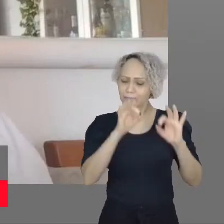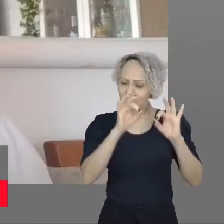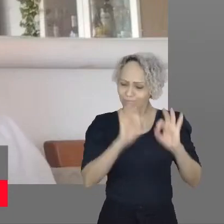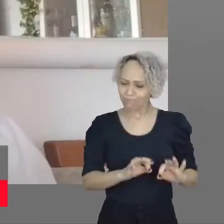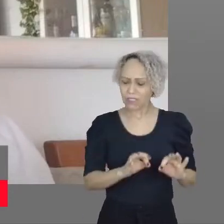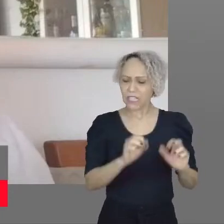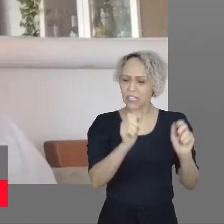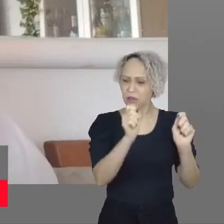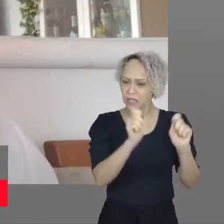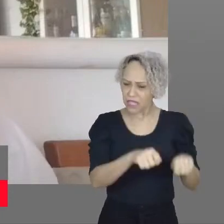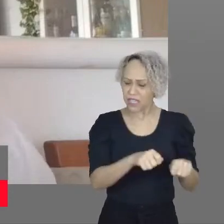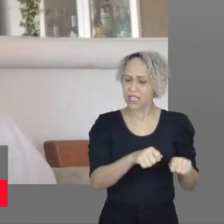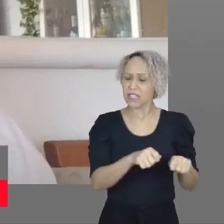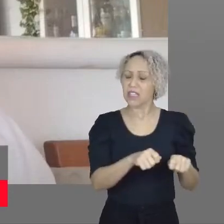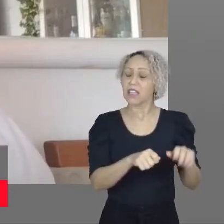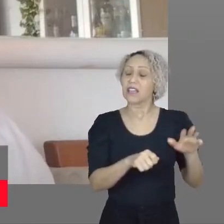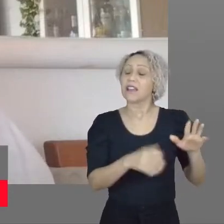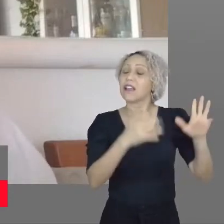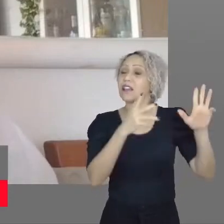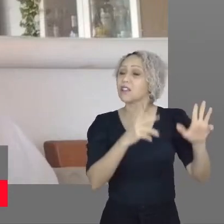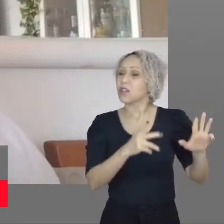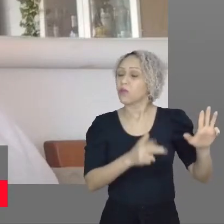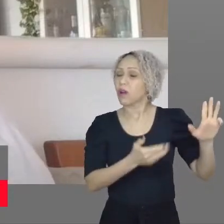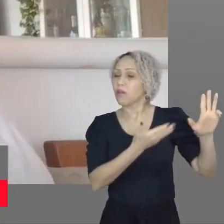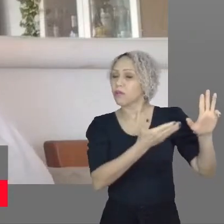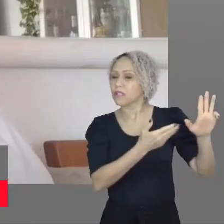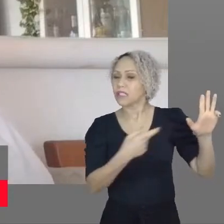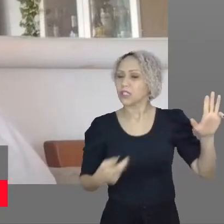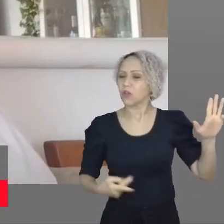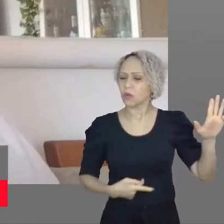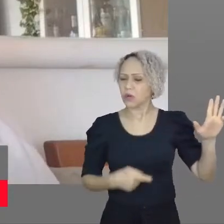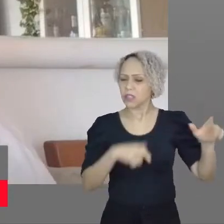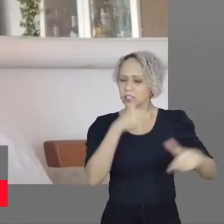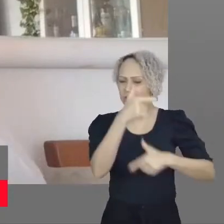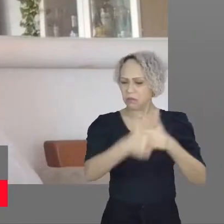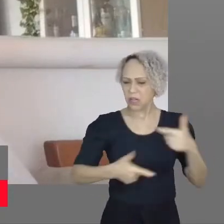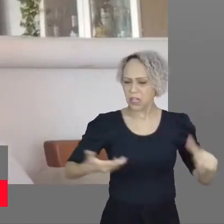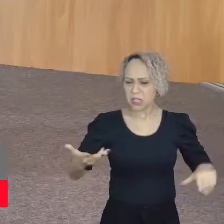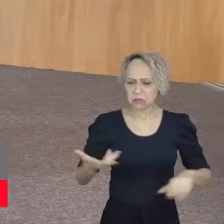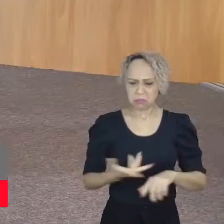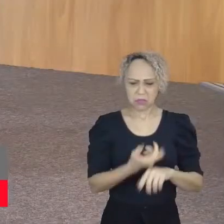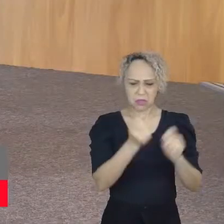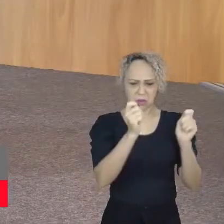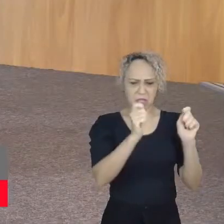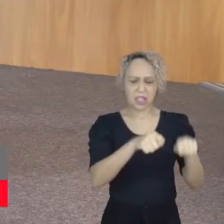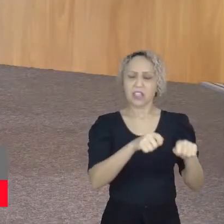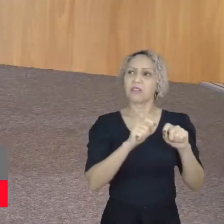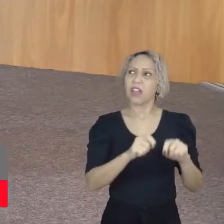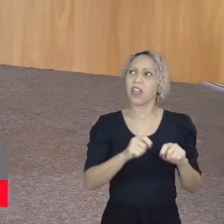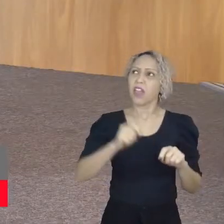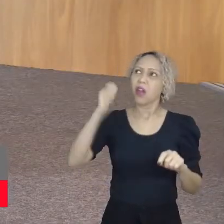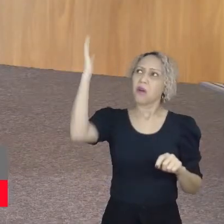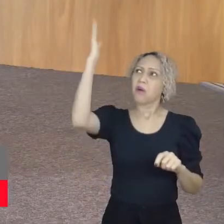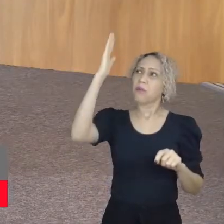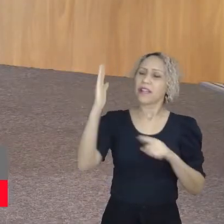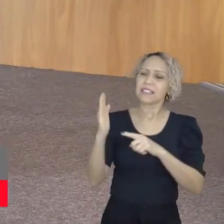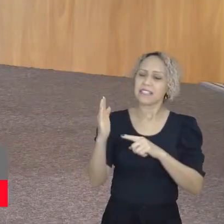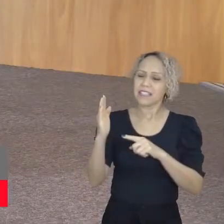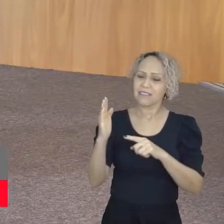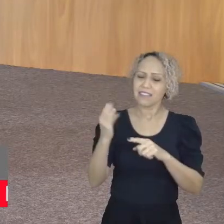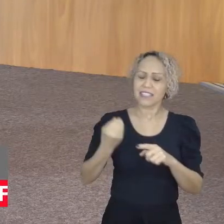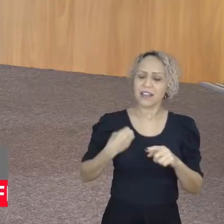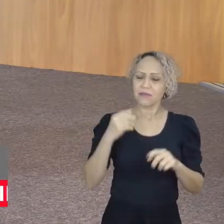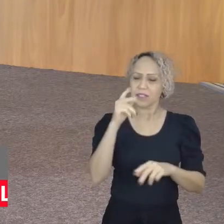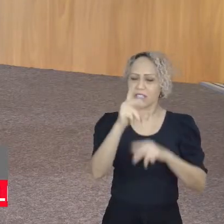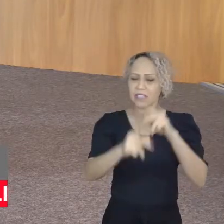competência, reconstruir a vida das pessoas e o nosso país. E Vivi, eu queria que você falasse um pouquinho